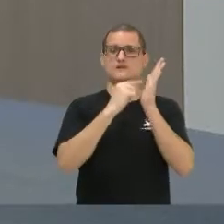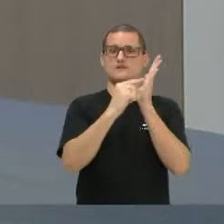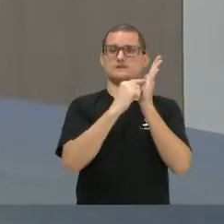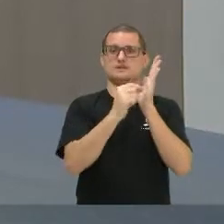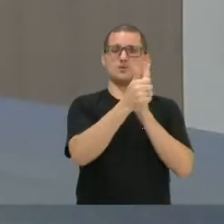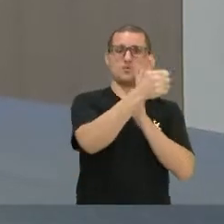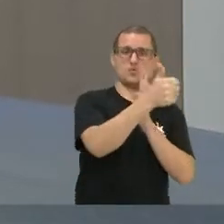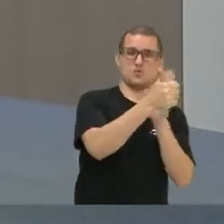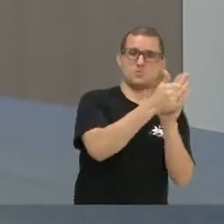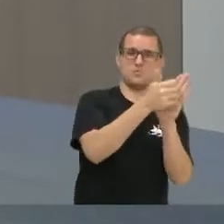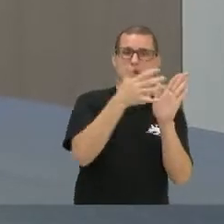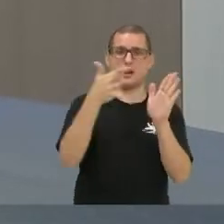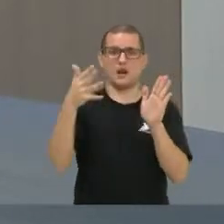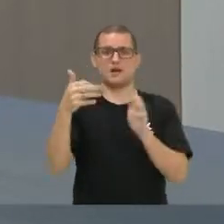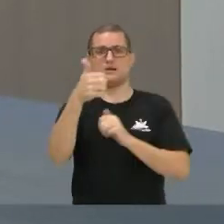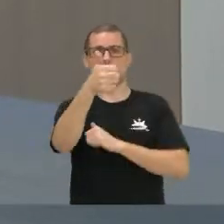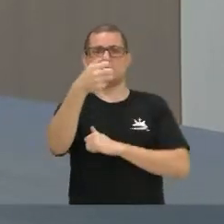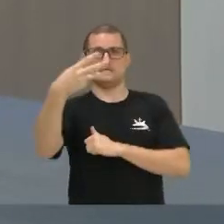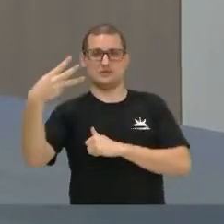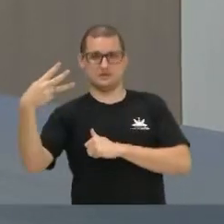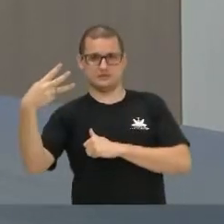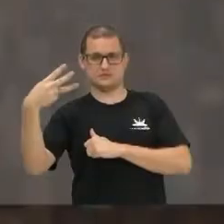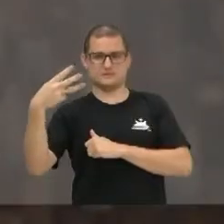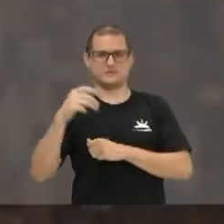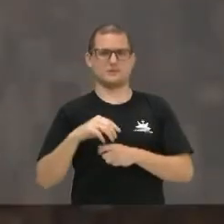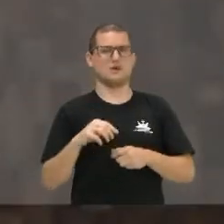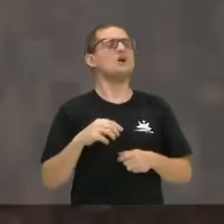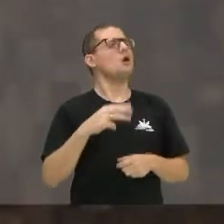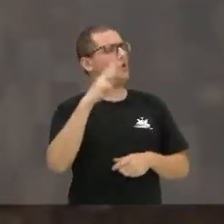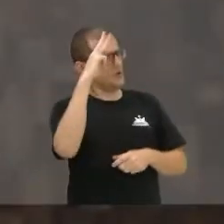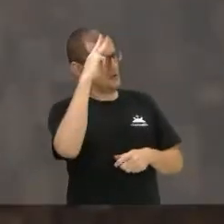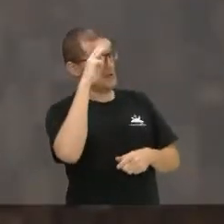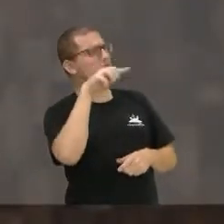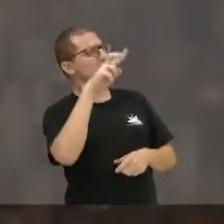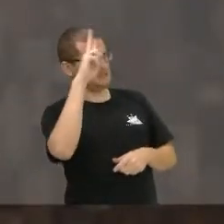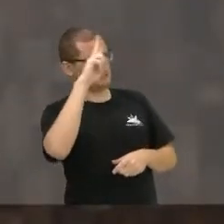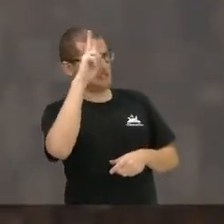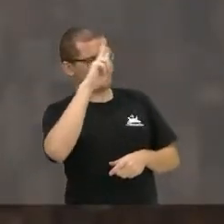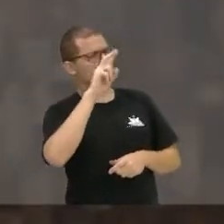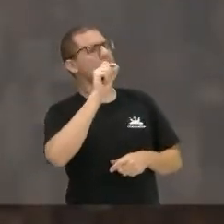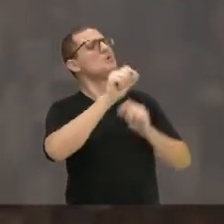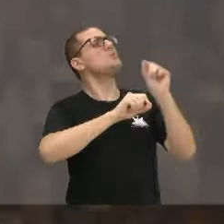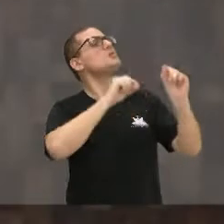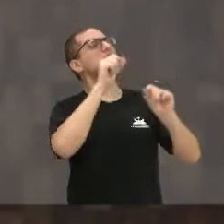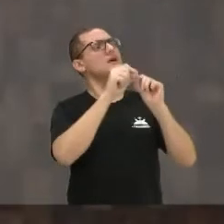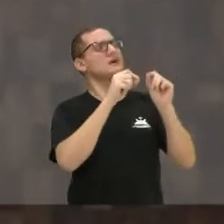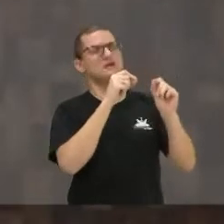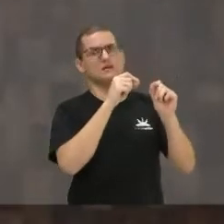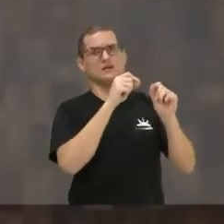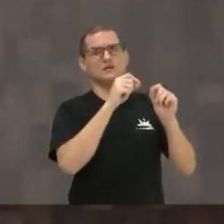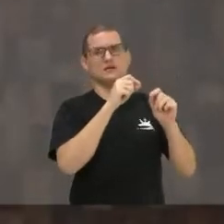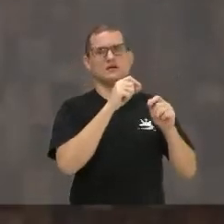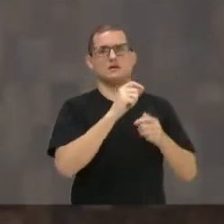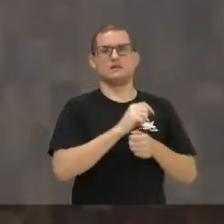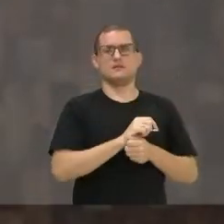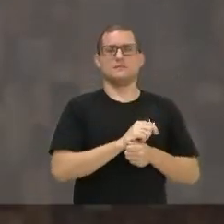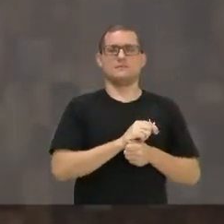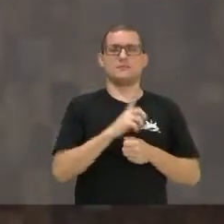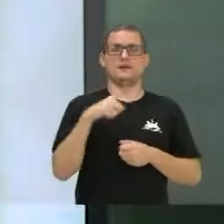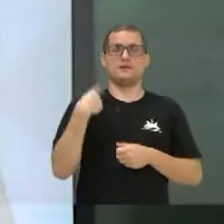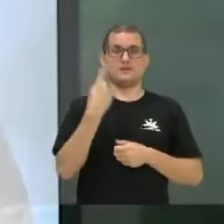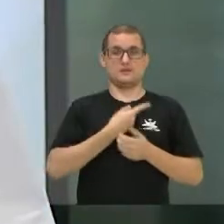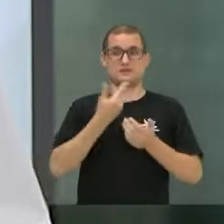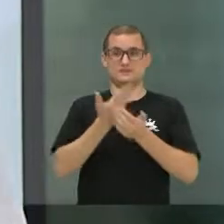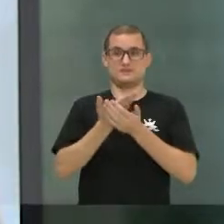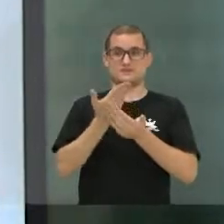e da outra vezes você não lembra nem william compões apocalipse dessa estudamos a